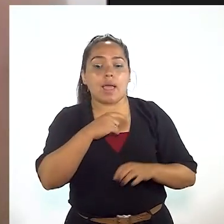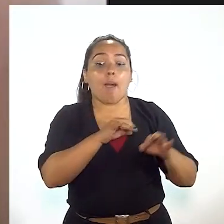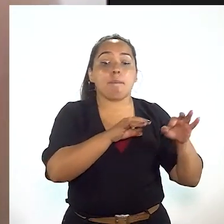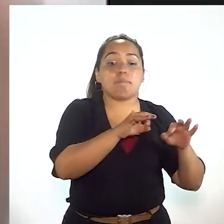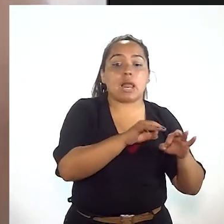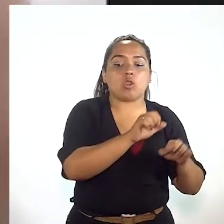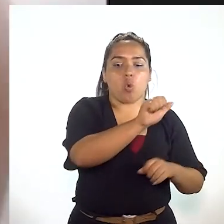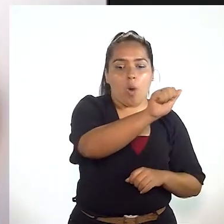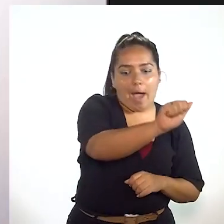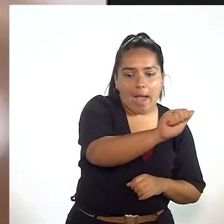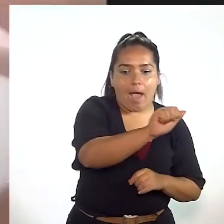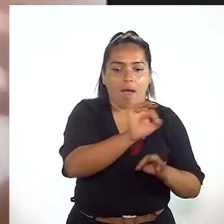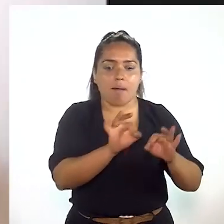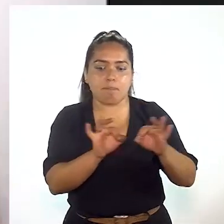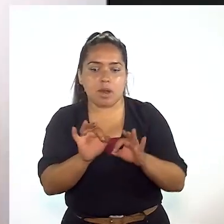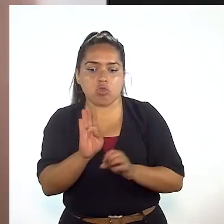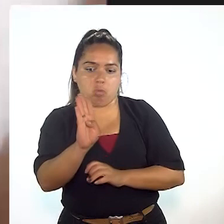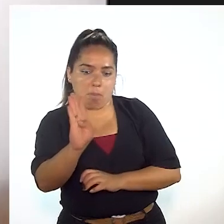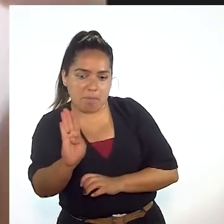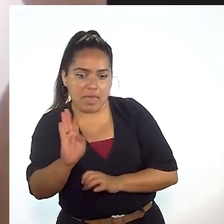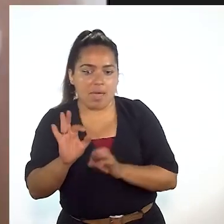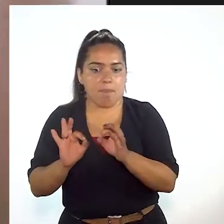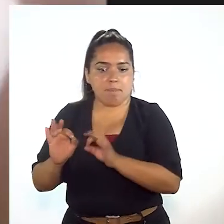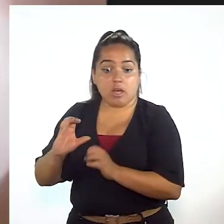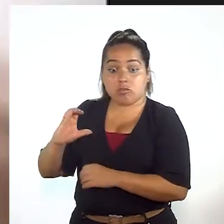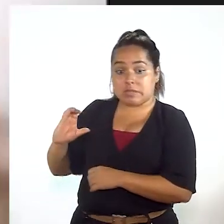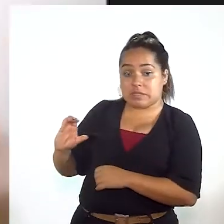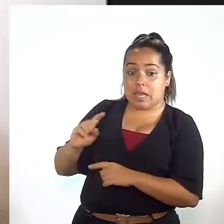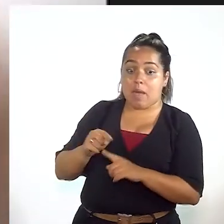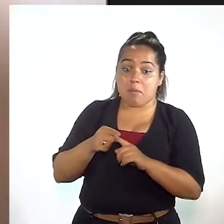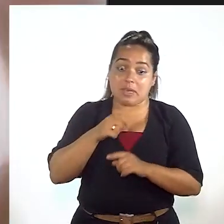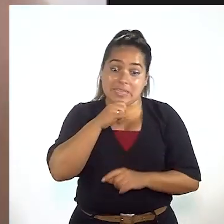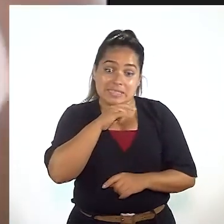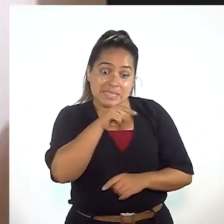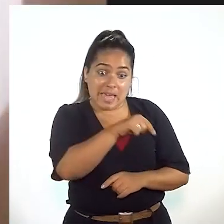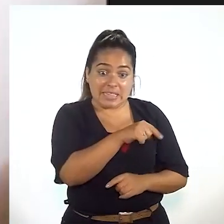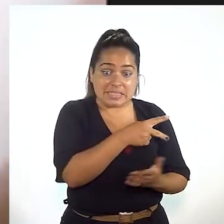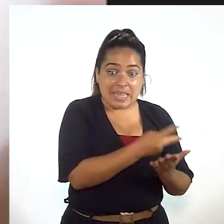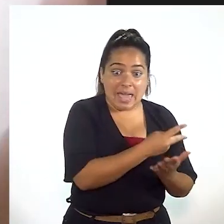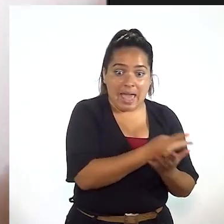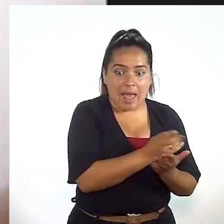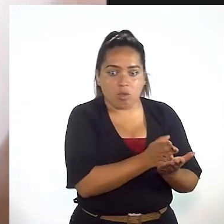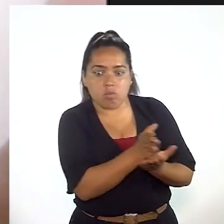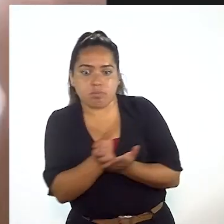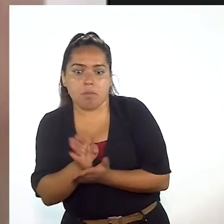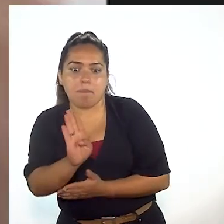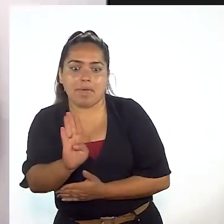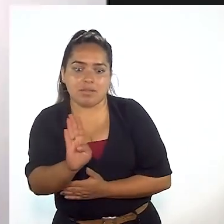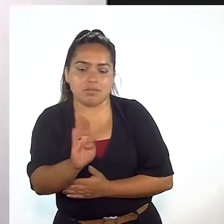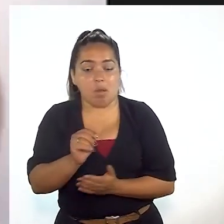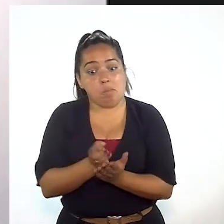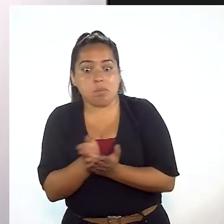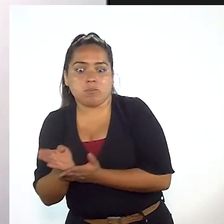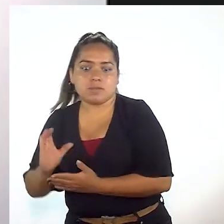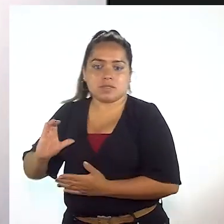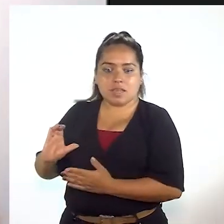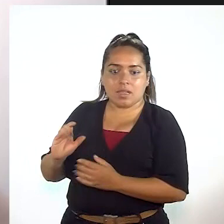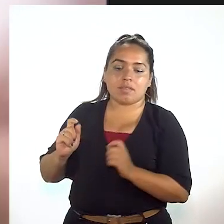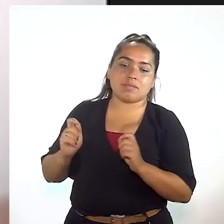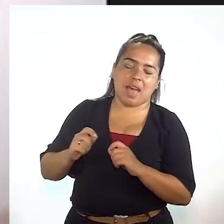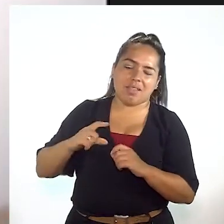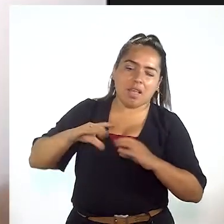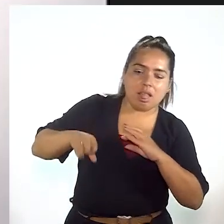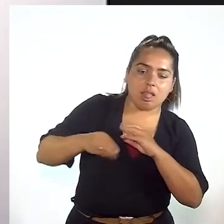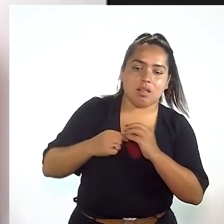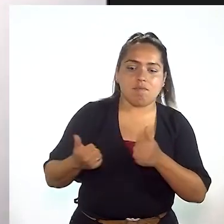minhas ideias, eu começo sempre a traçar um plano A, B e C, porque amanhã, né, eu não sei como é que vai acontecer e como é que vai ser. Pode chegar